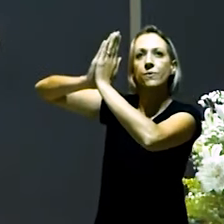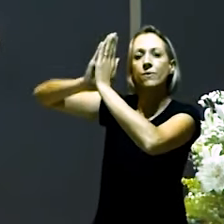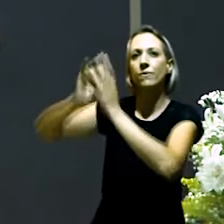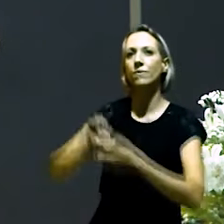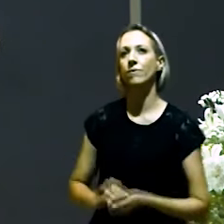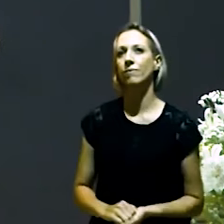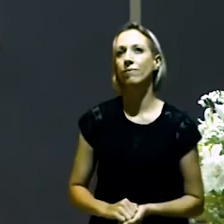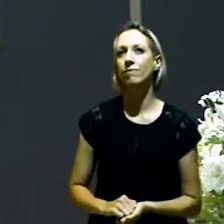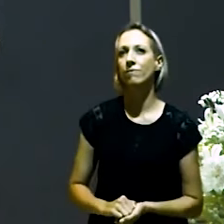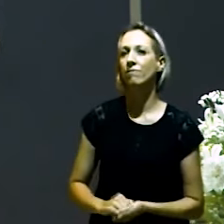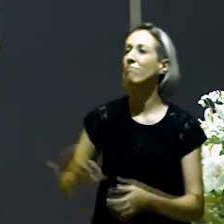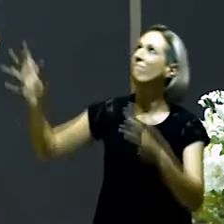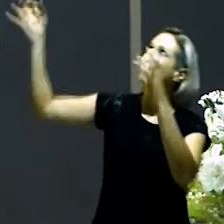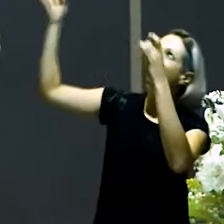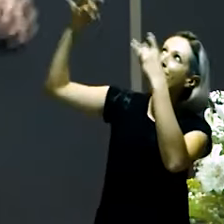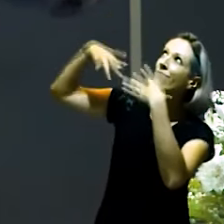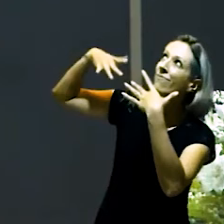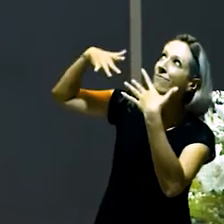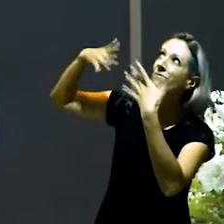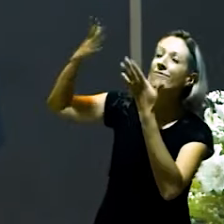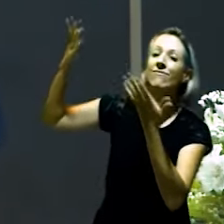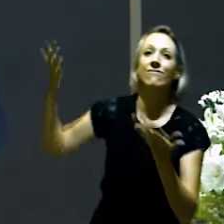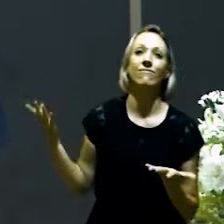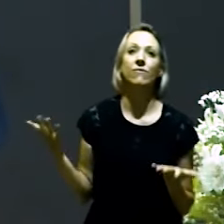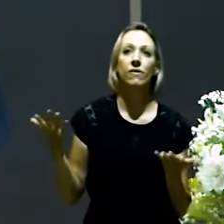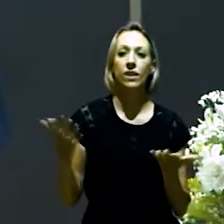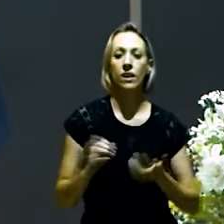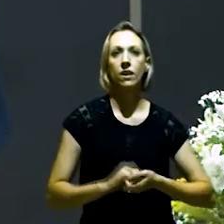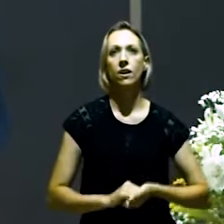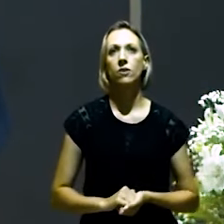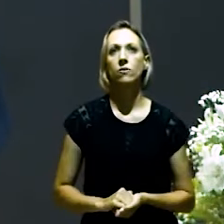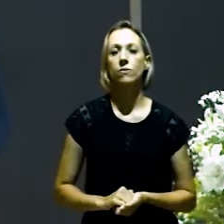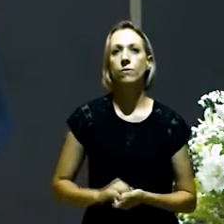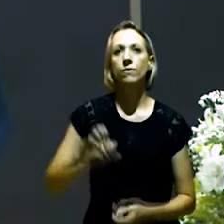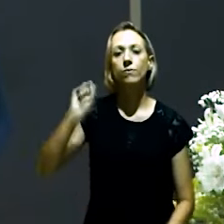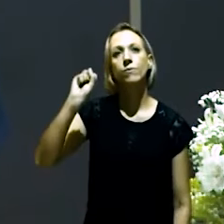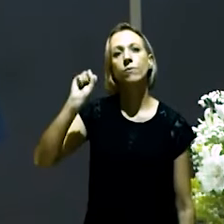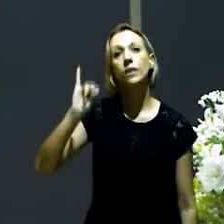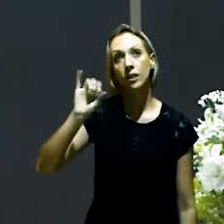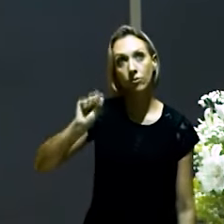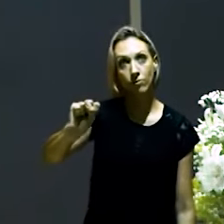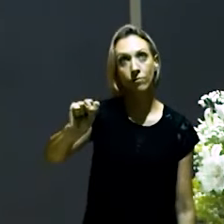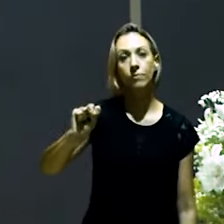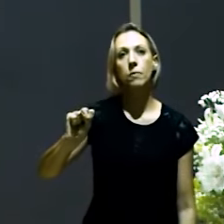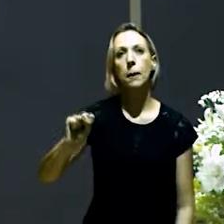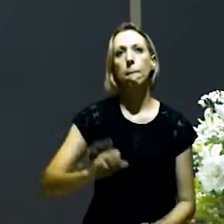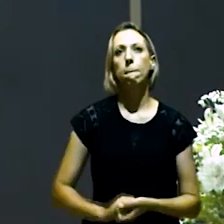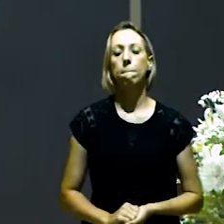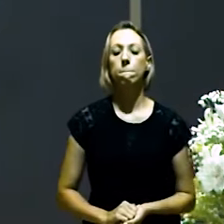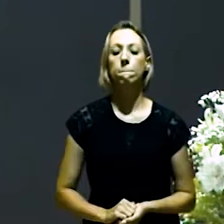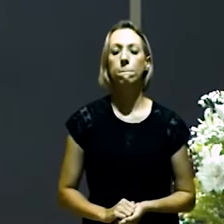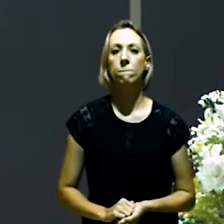por que me desamparastes? Por isso ele diz a Isaías: eu sozinho pisei o lagar da ira